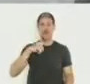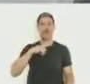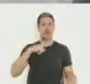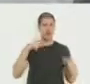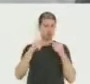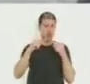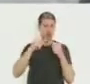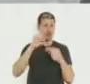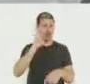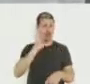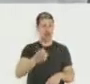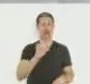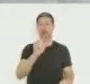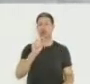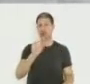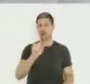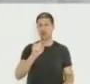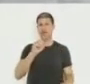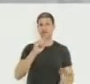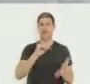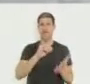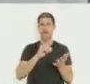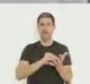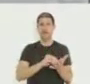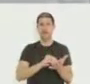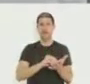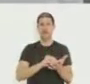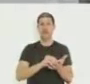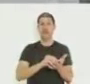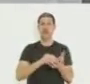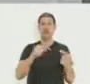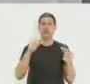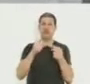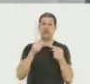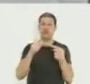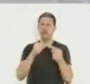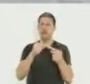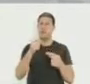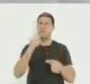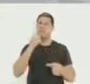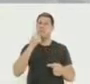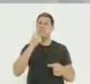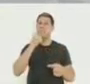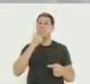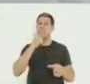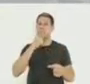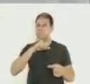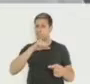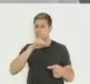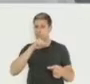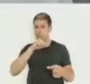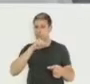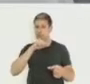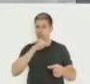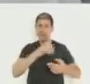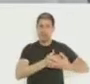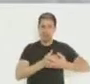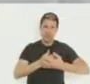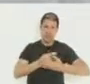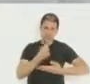falta desse vínculo entre mamãe e bebê e principalmente do consumo do leite materno